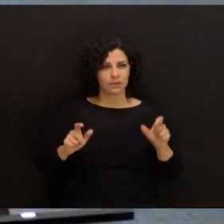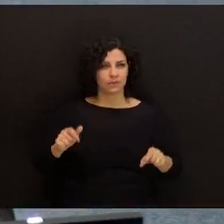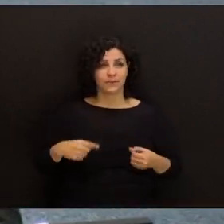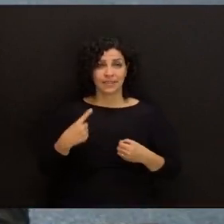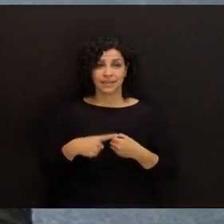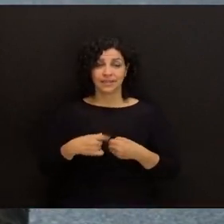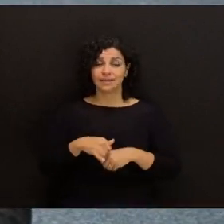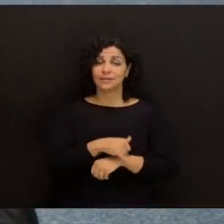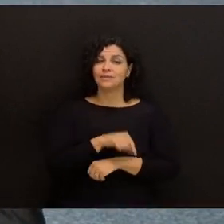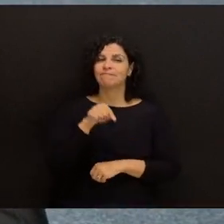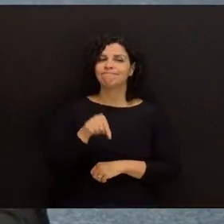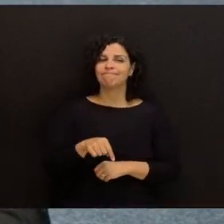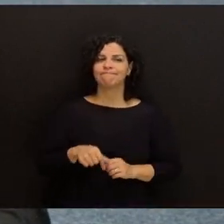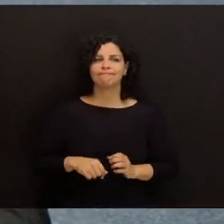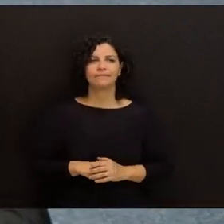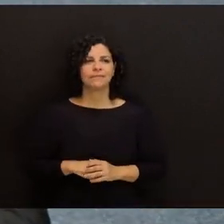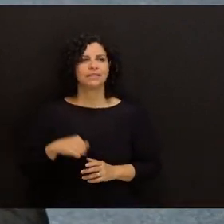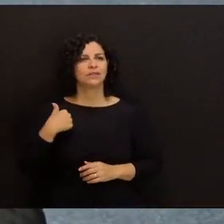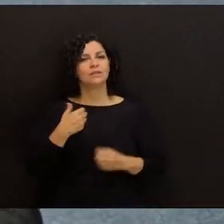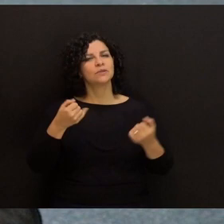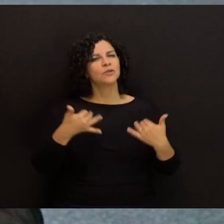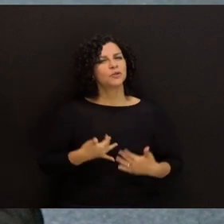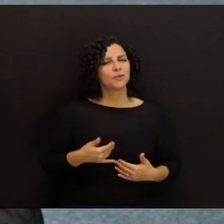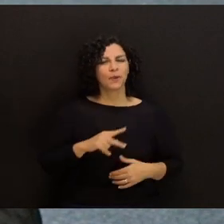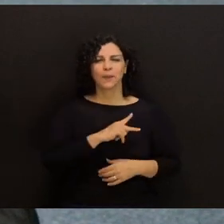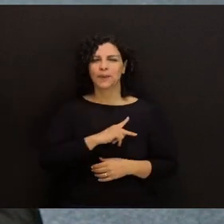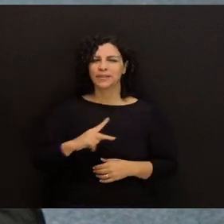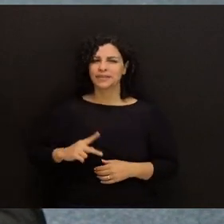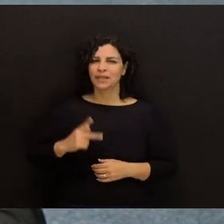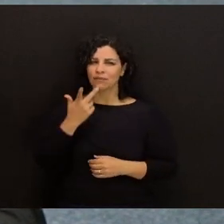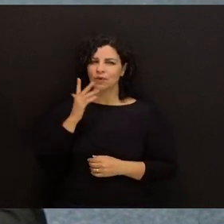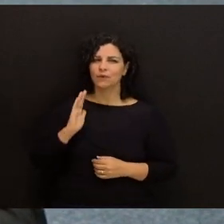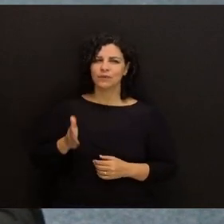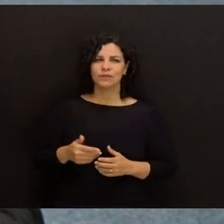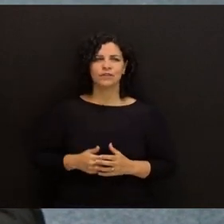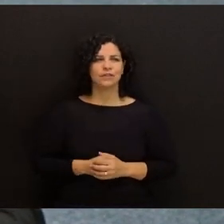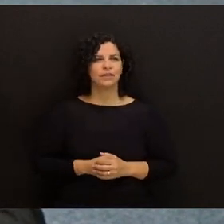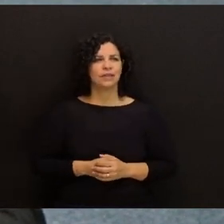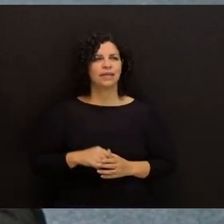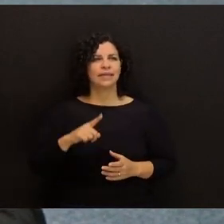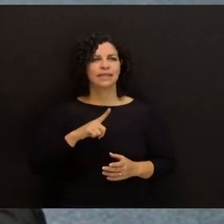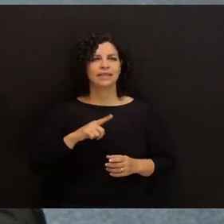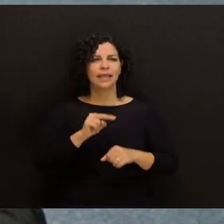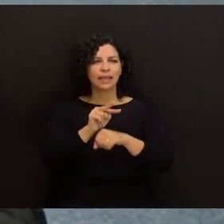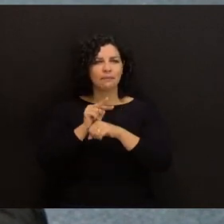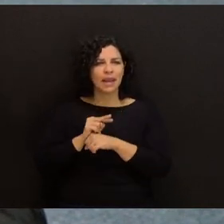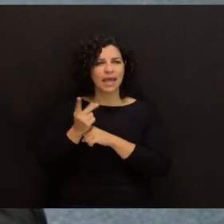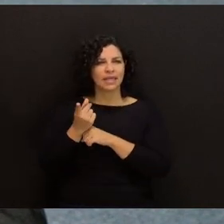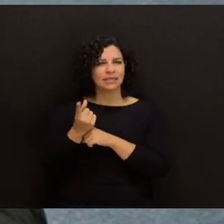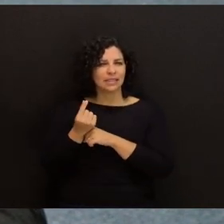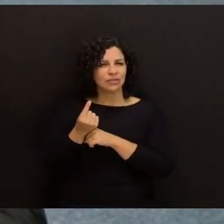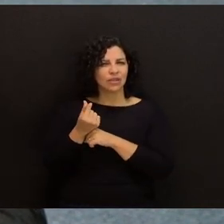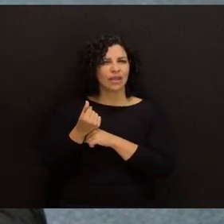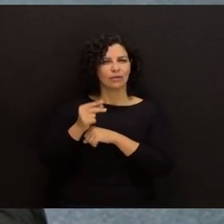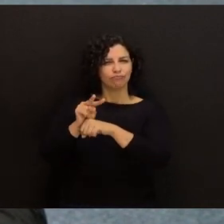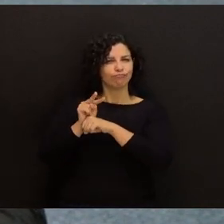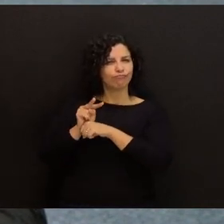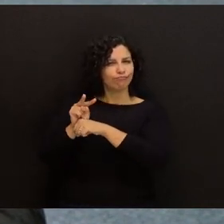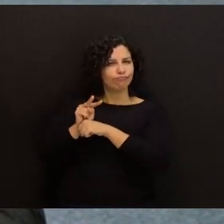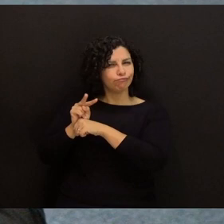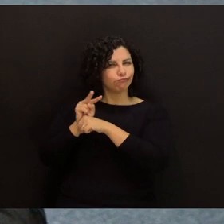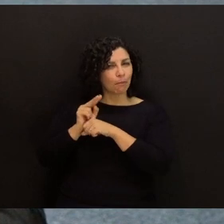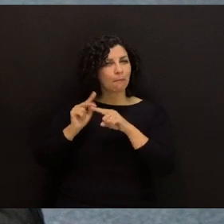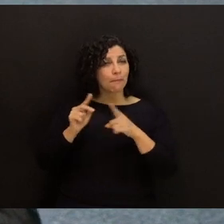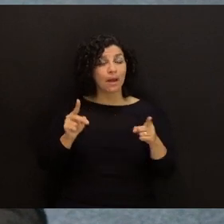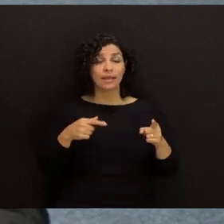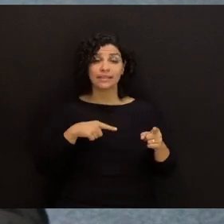onde Como disse melhor presente em Tribuna ali empréstimos em cima de empréstimos mas